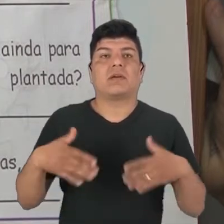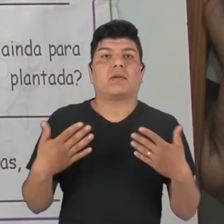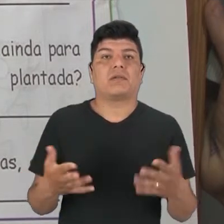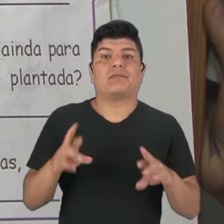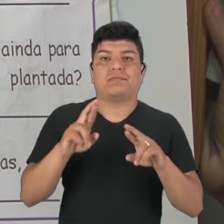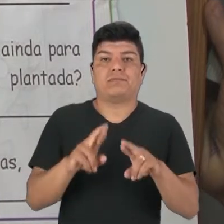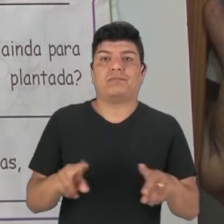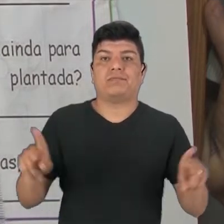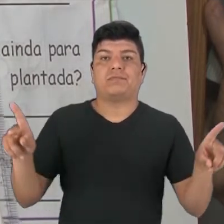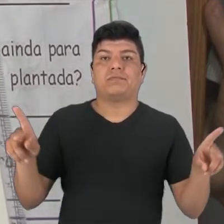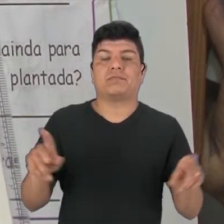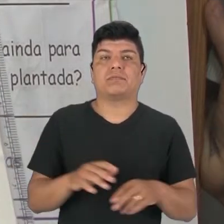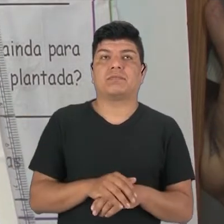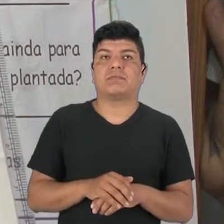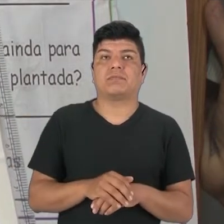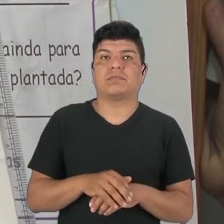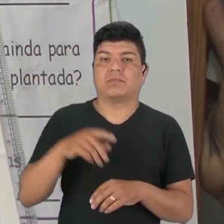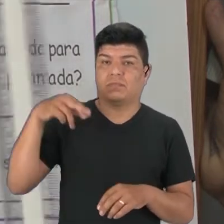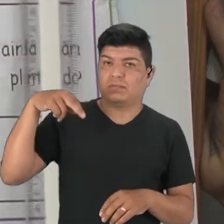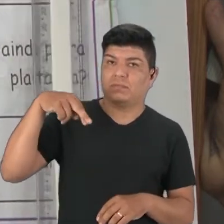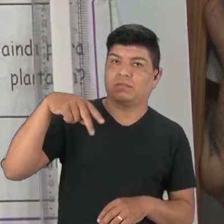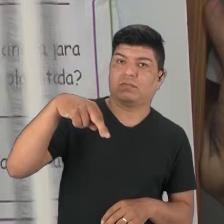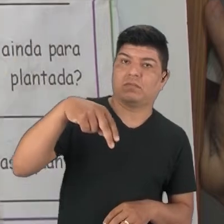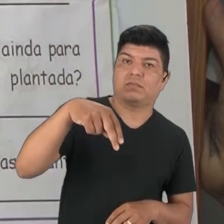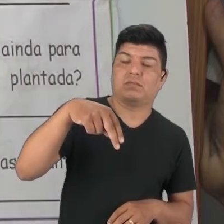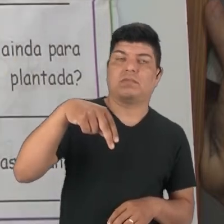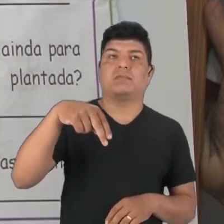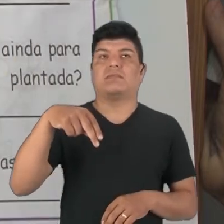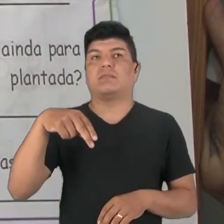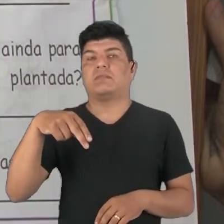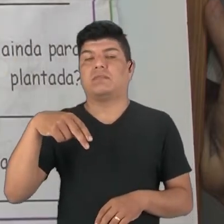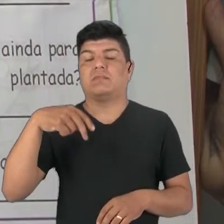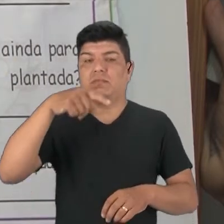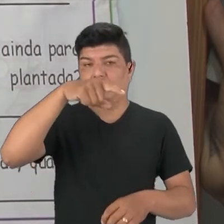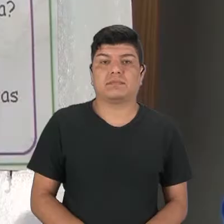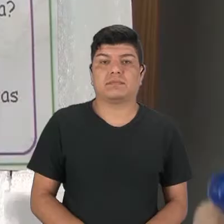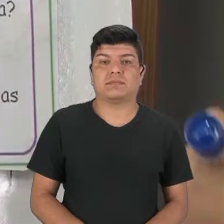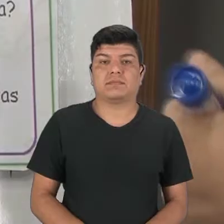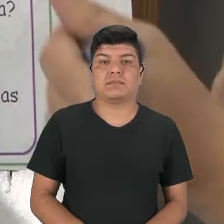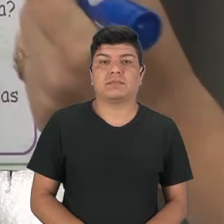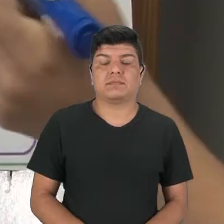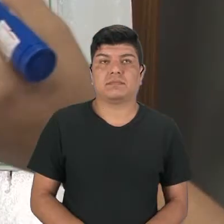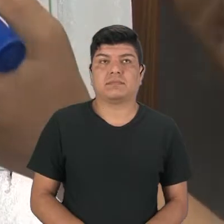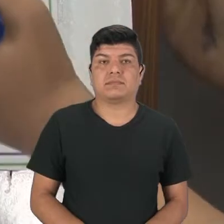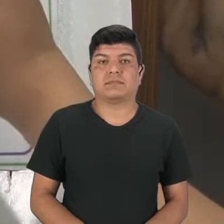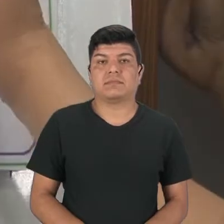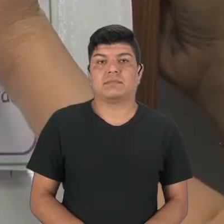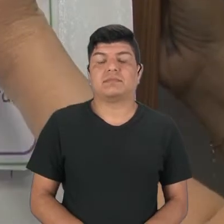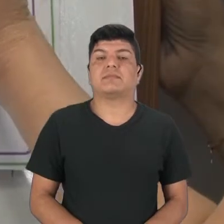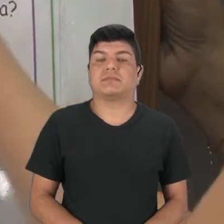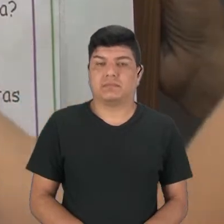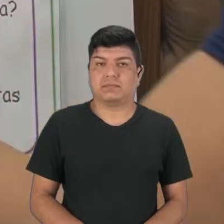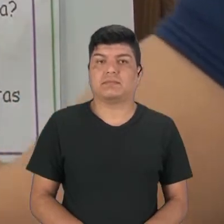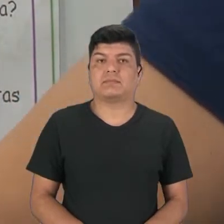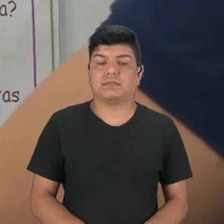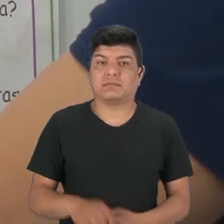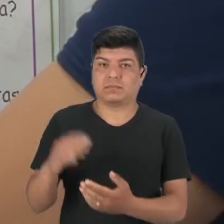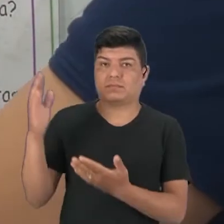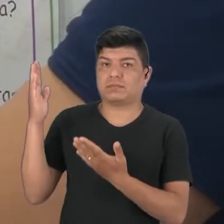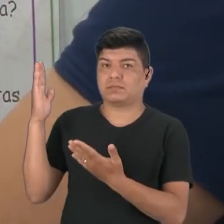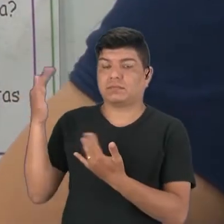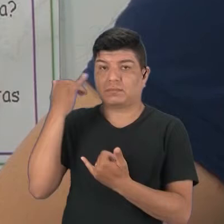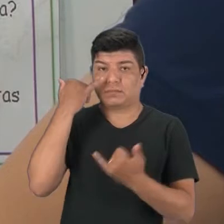a diferença entre os que vão a pé e os que vão de carro? Então, aqui eu pego